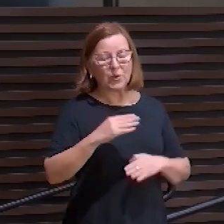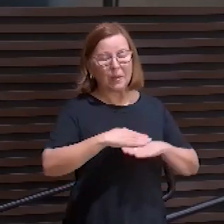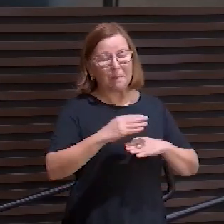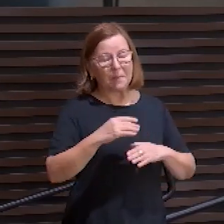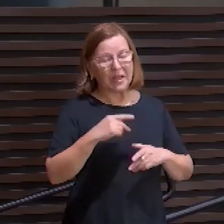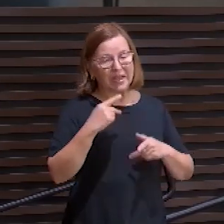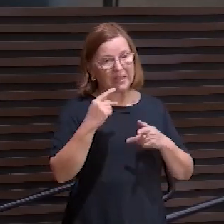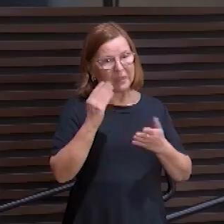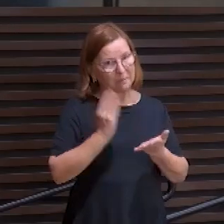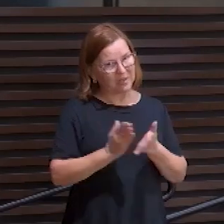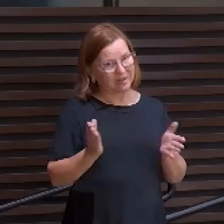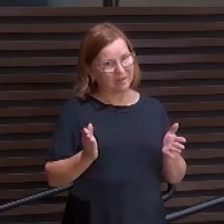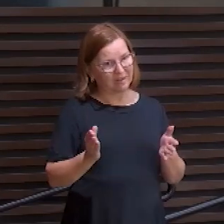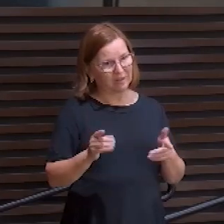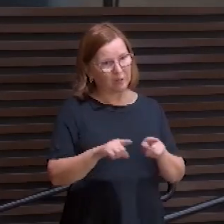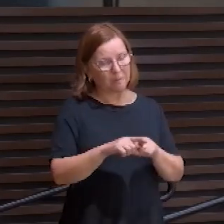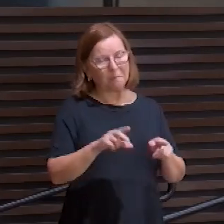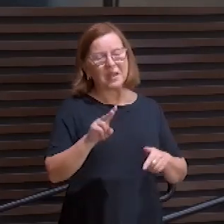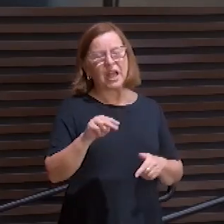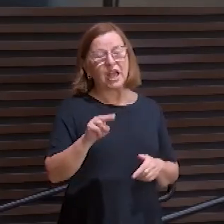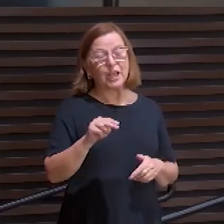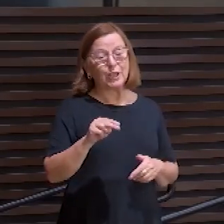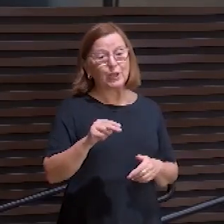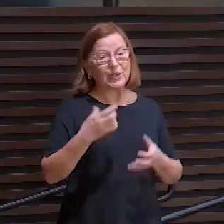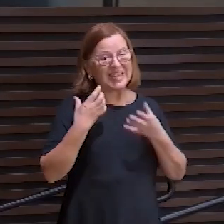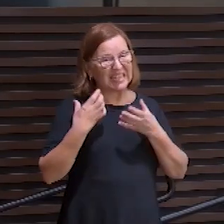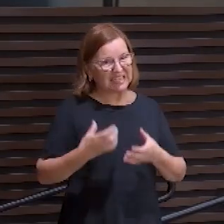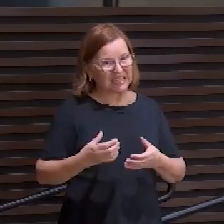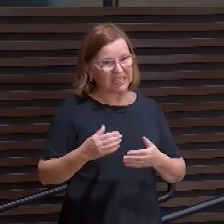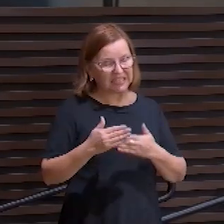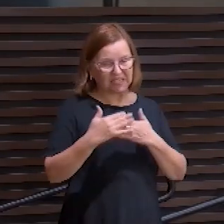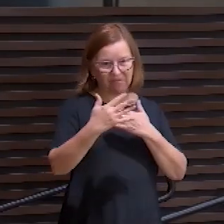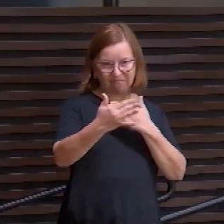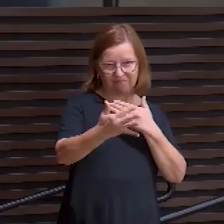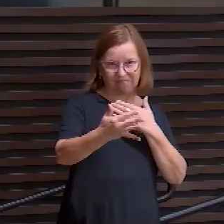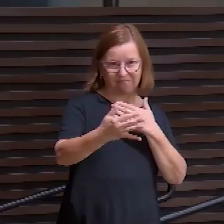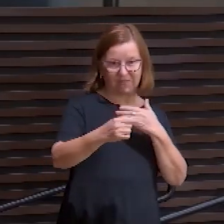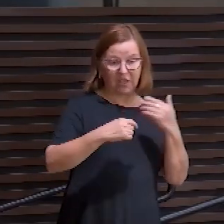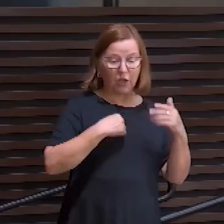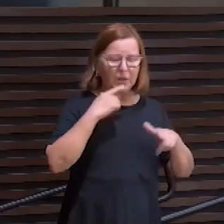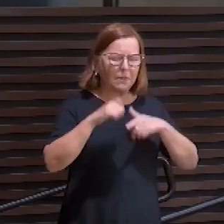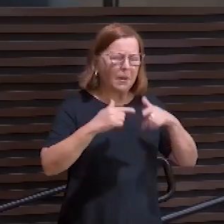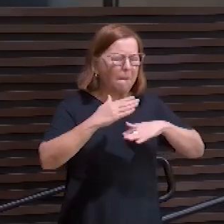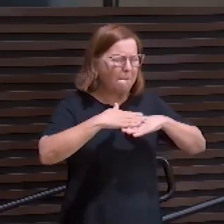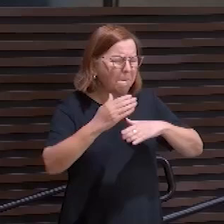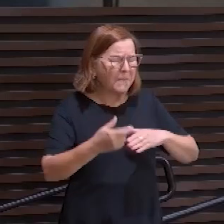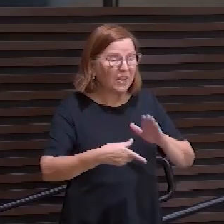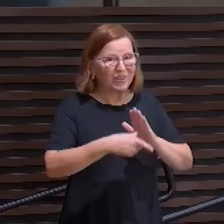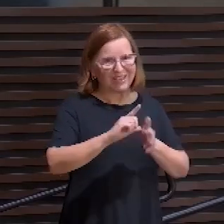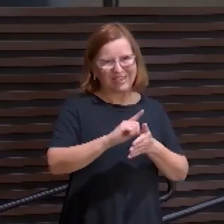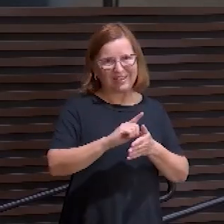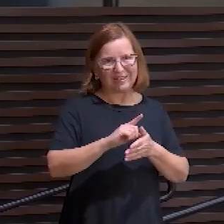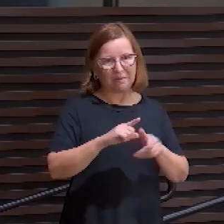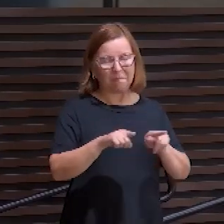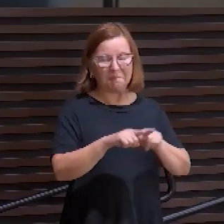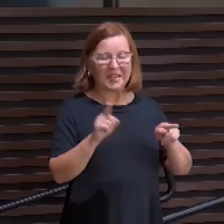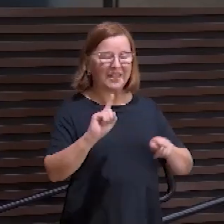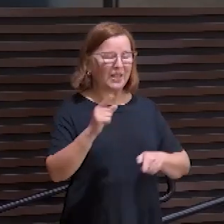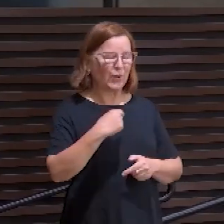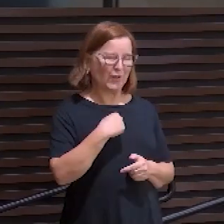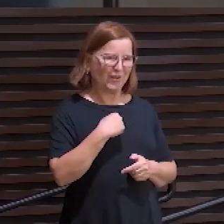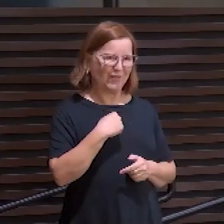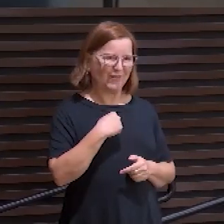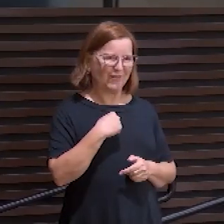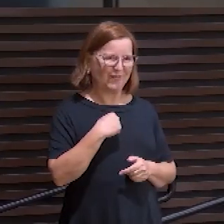mas eu nunca mais cansei. Eu trabalho muito mais do que antes, mas não eu,